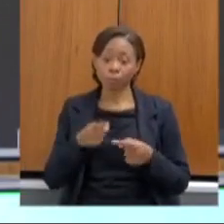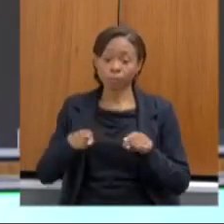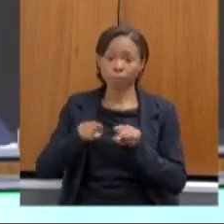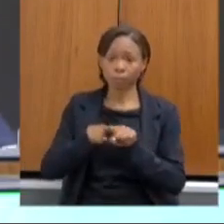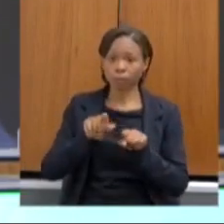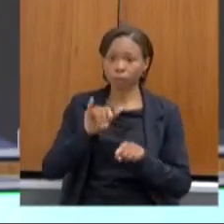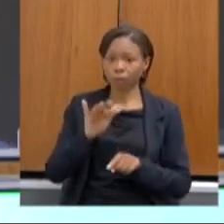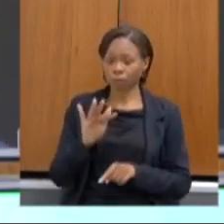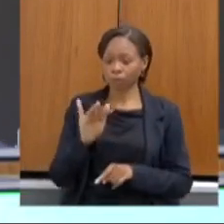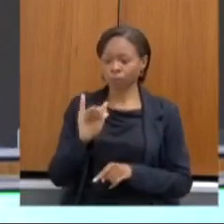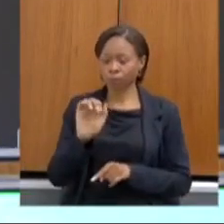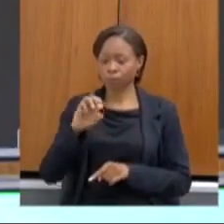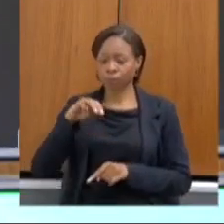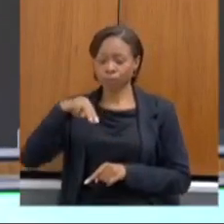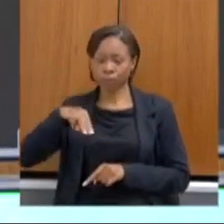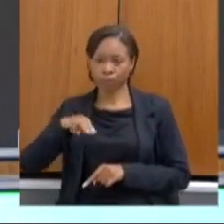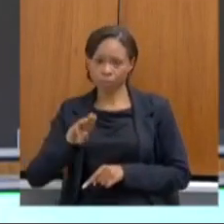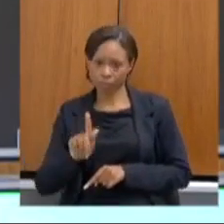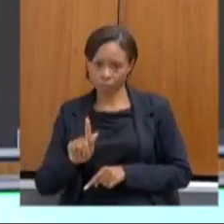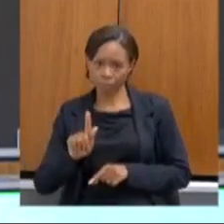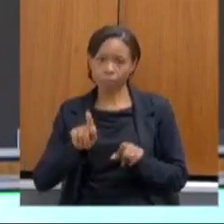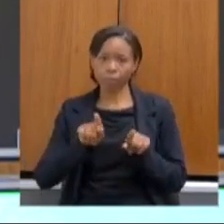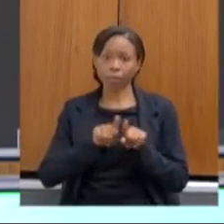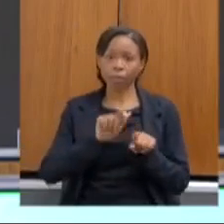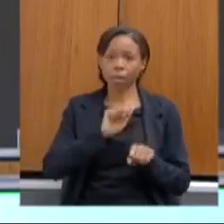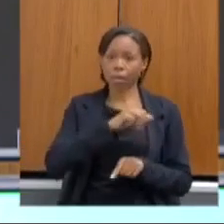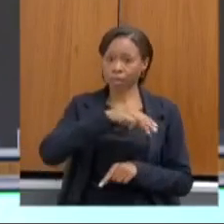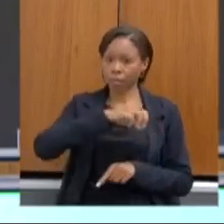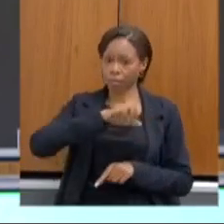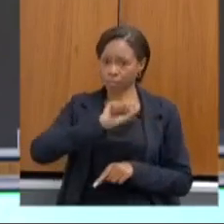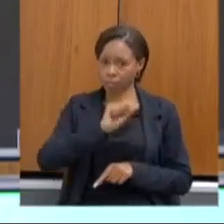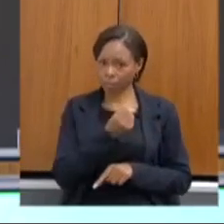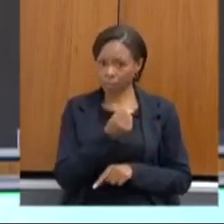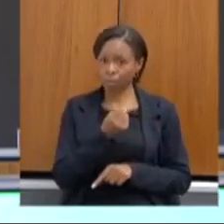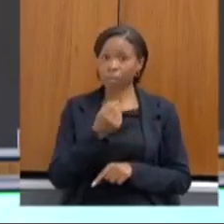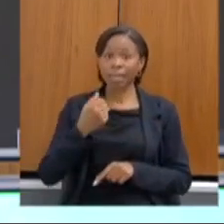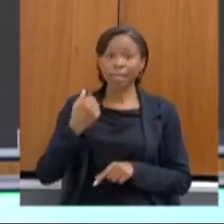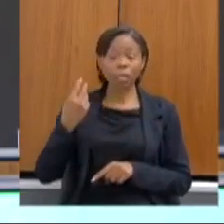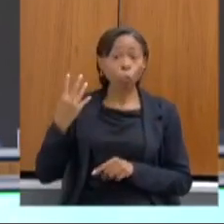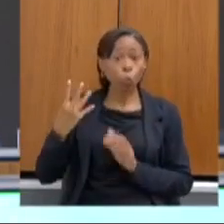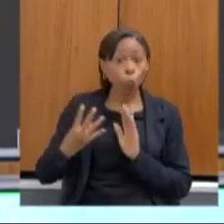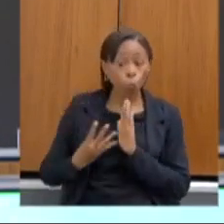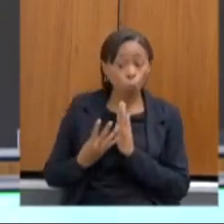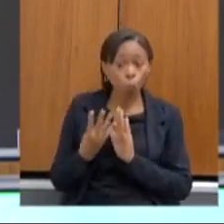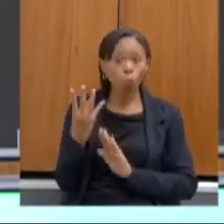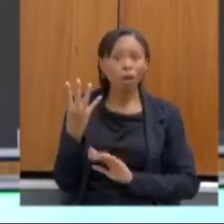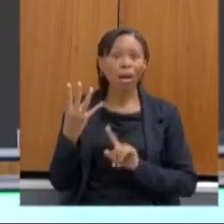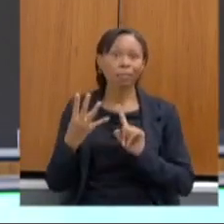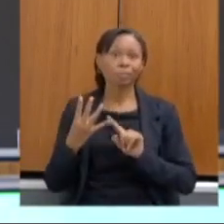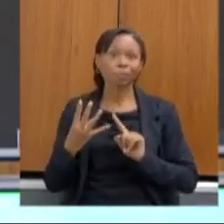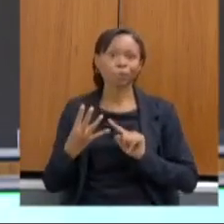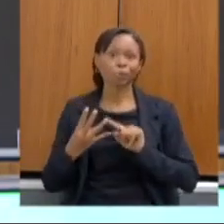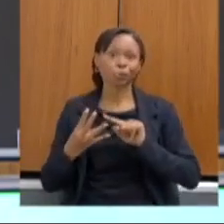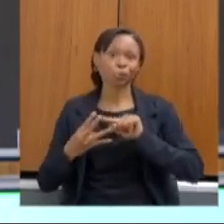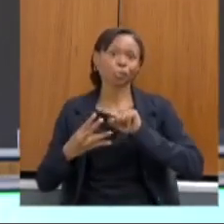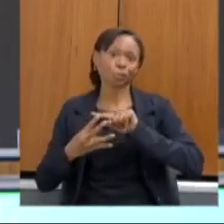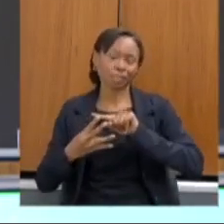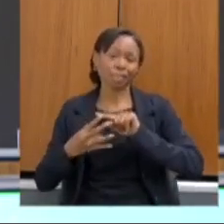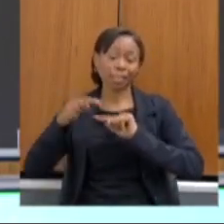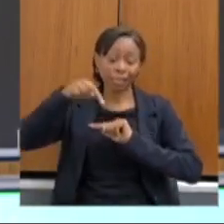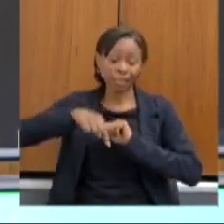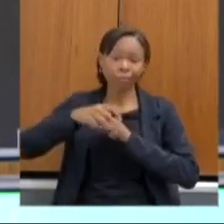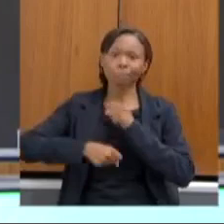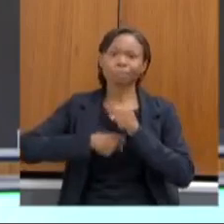e com a antes e nas quatro edições fizemos esse ano nós geramos de forma imediata